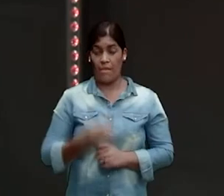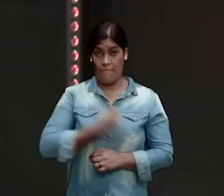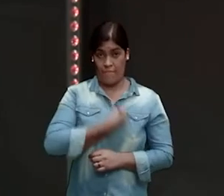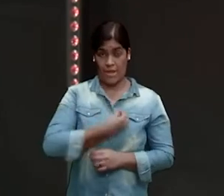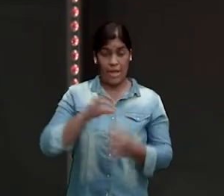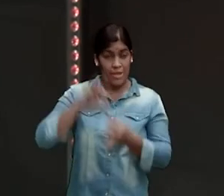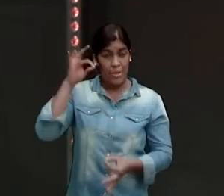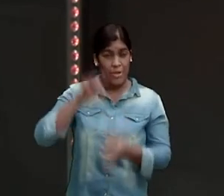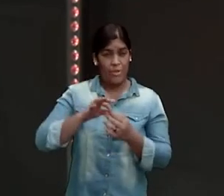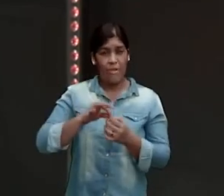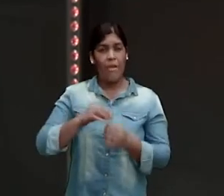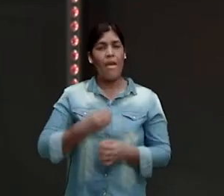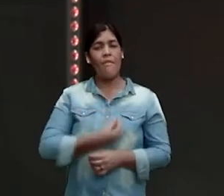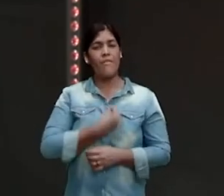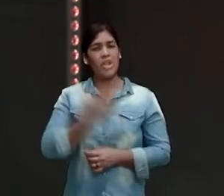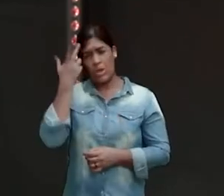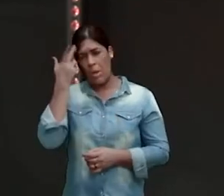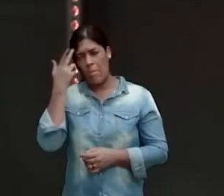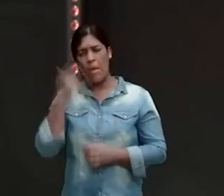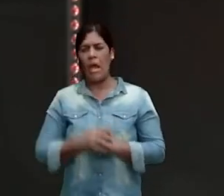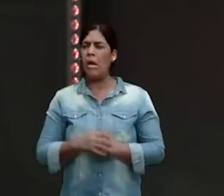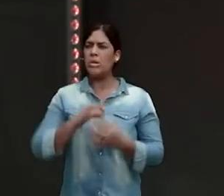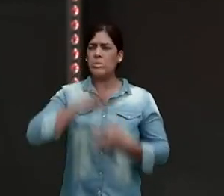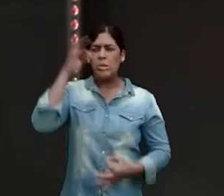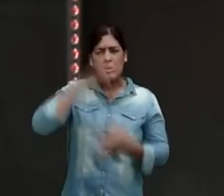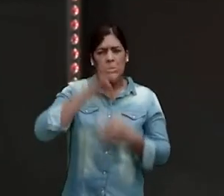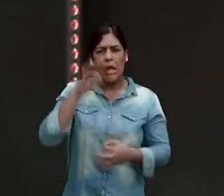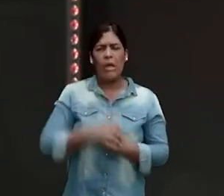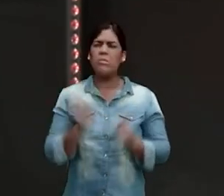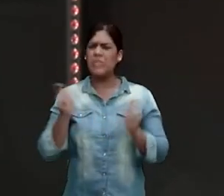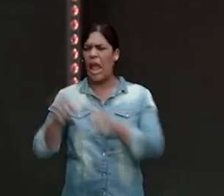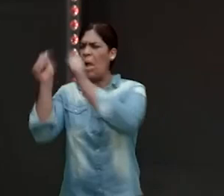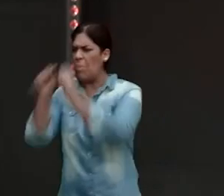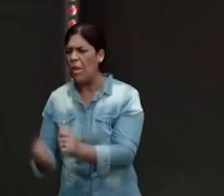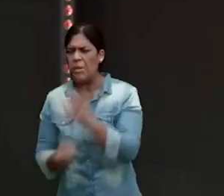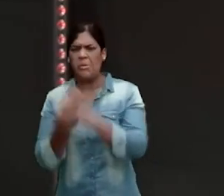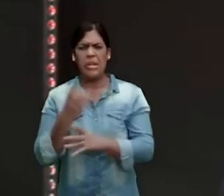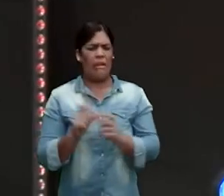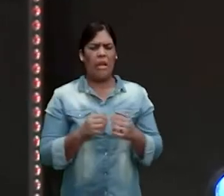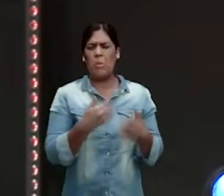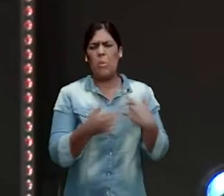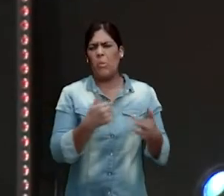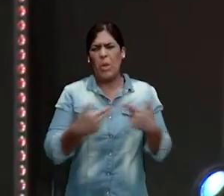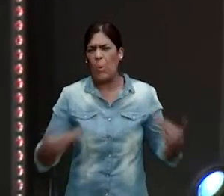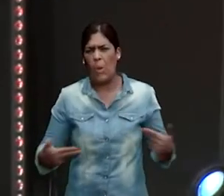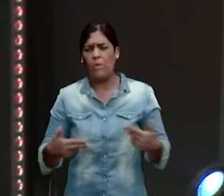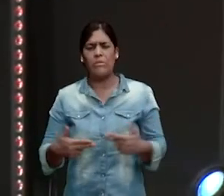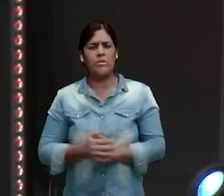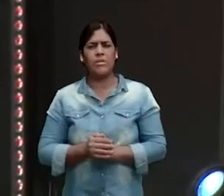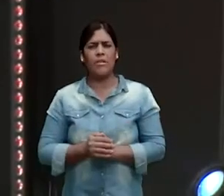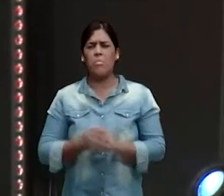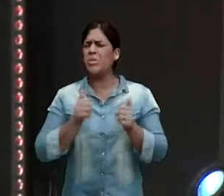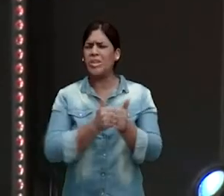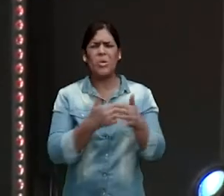Você pode procurar o que você quiser você faz amuleto você bota estátua você faz ídolo Você faz ritual você